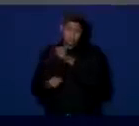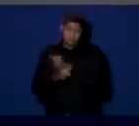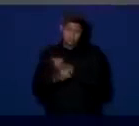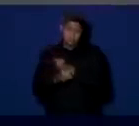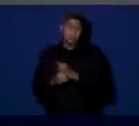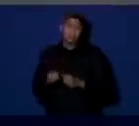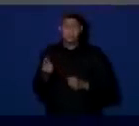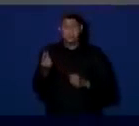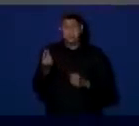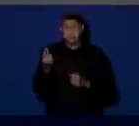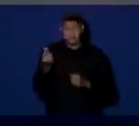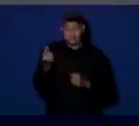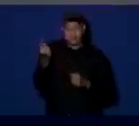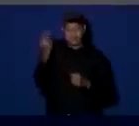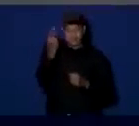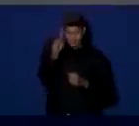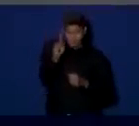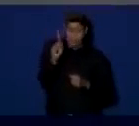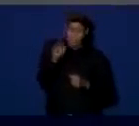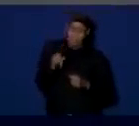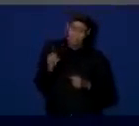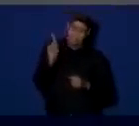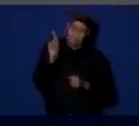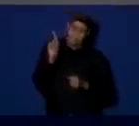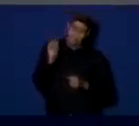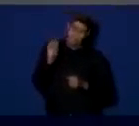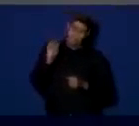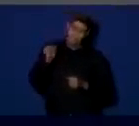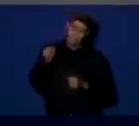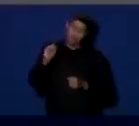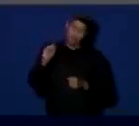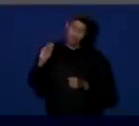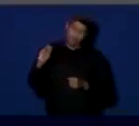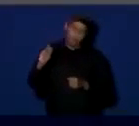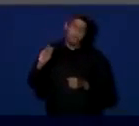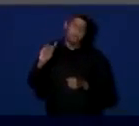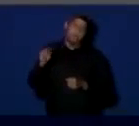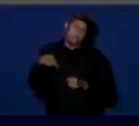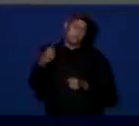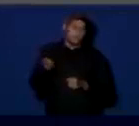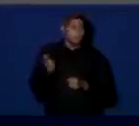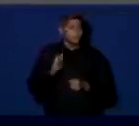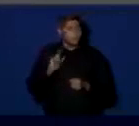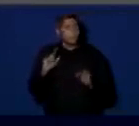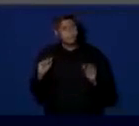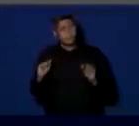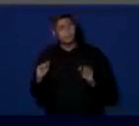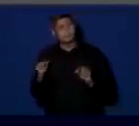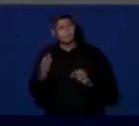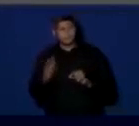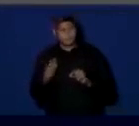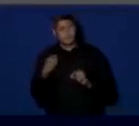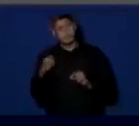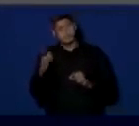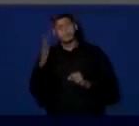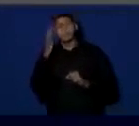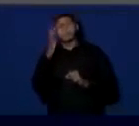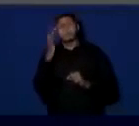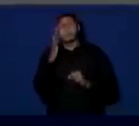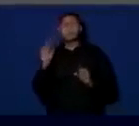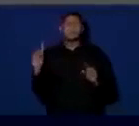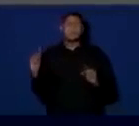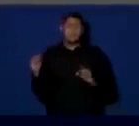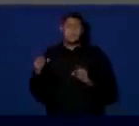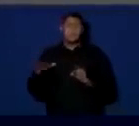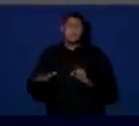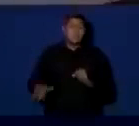euro está, né, tipo 0,80, né? Depois, evidentemente, ter passado por zero. Eu acho que